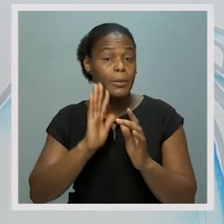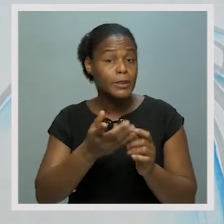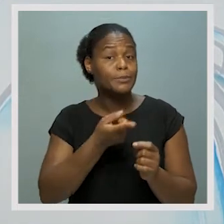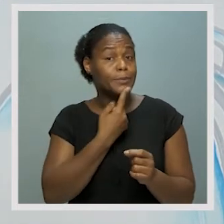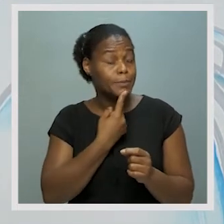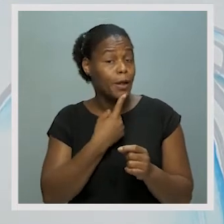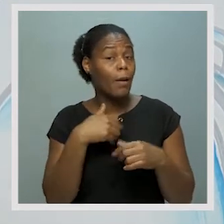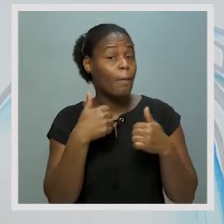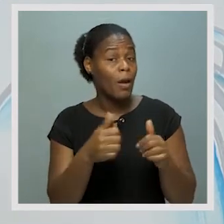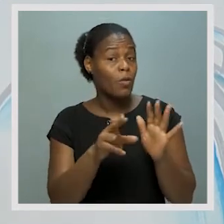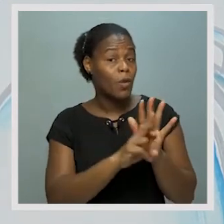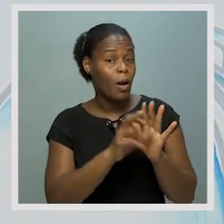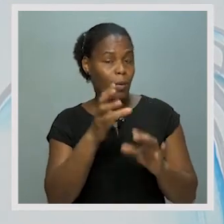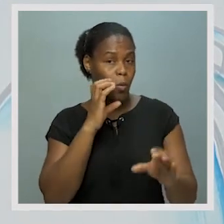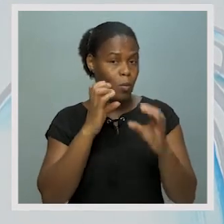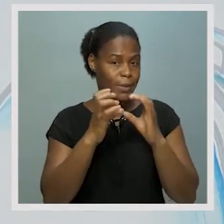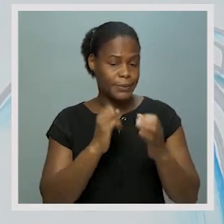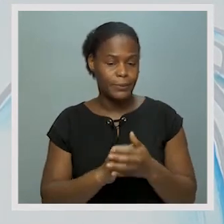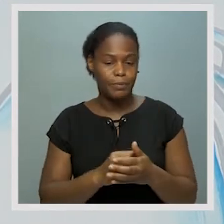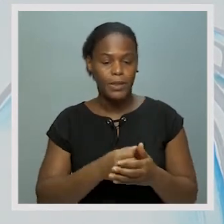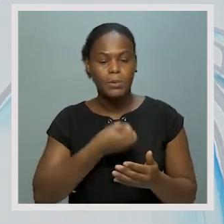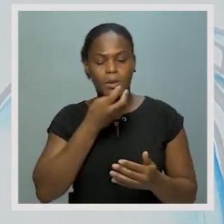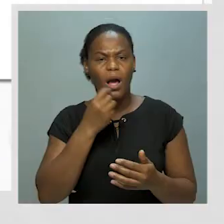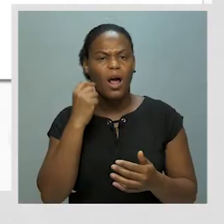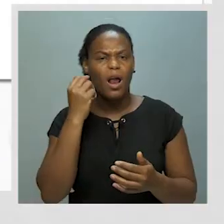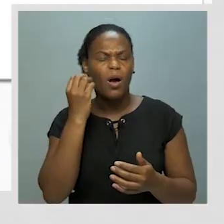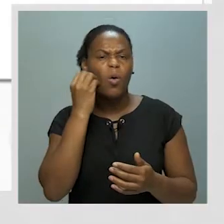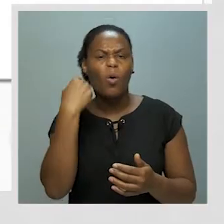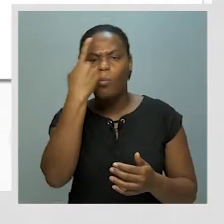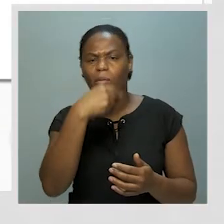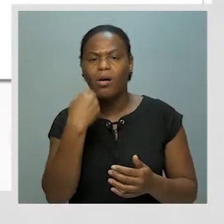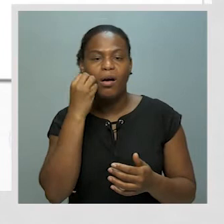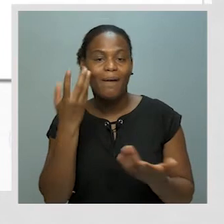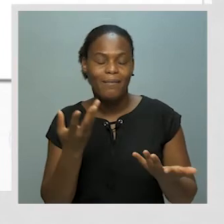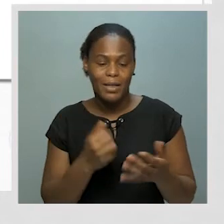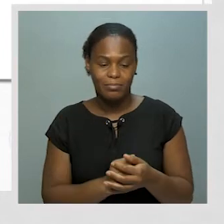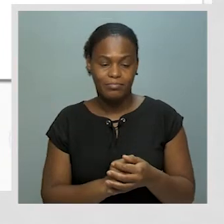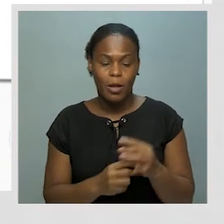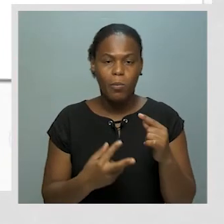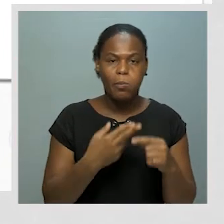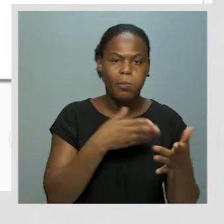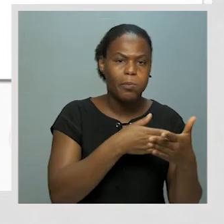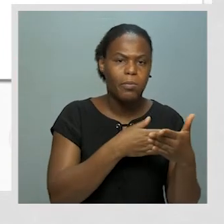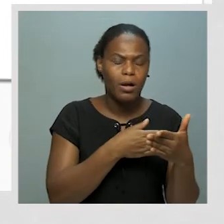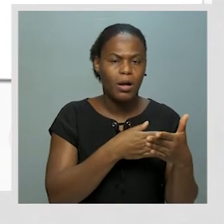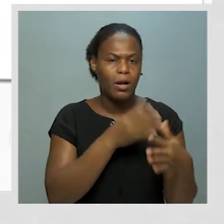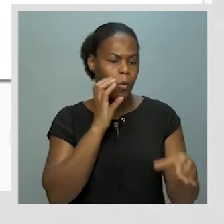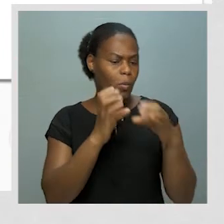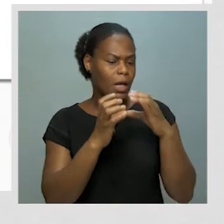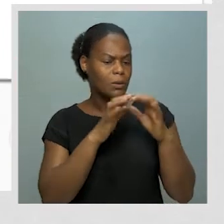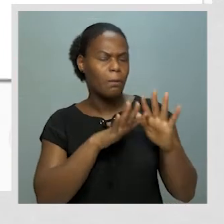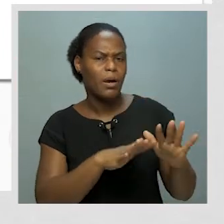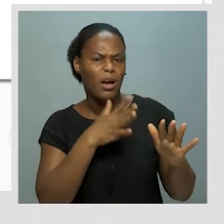bem com as normas da comunicação. As características, começamos com interrompe ou estabelece